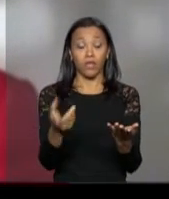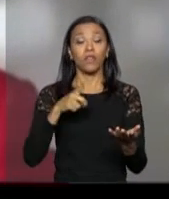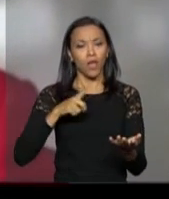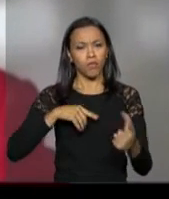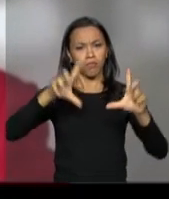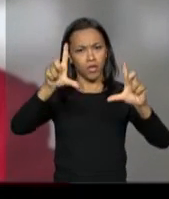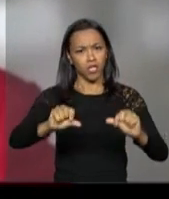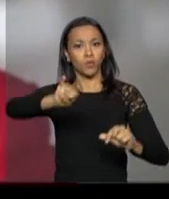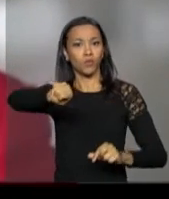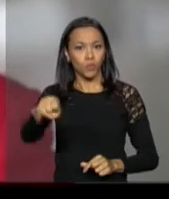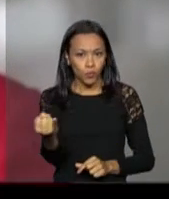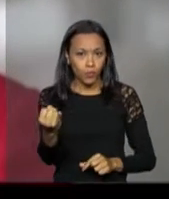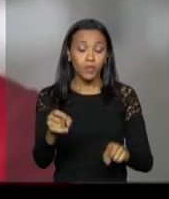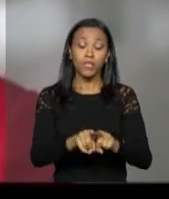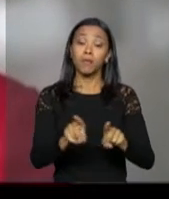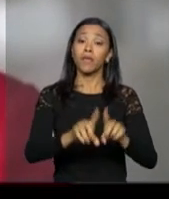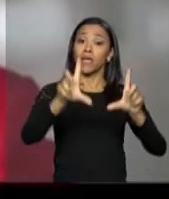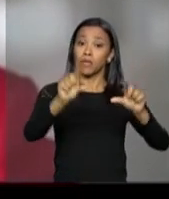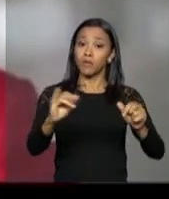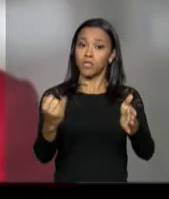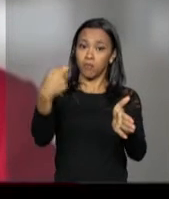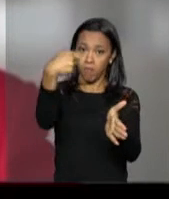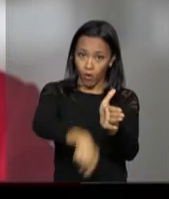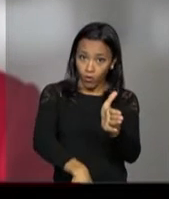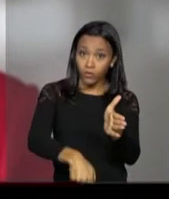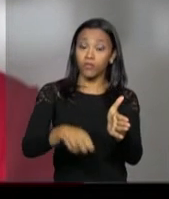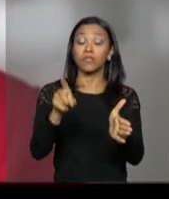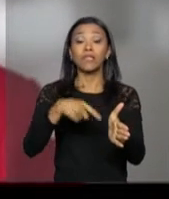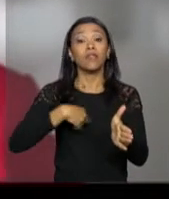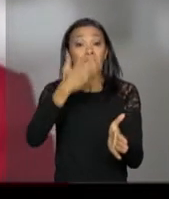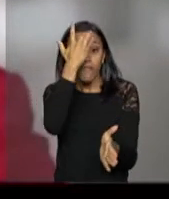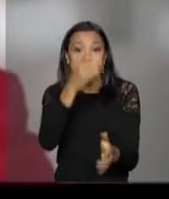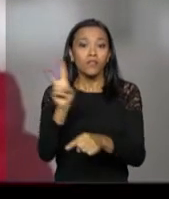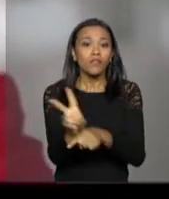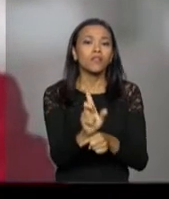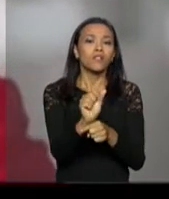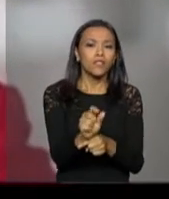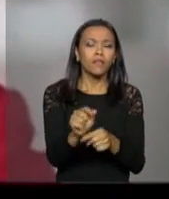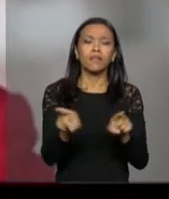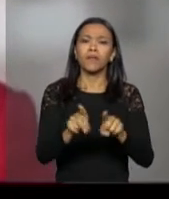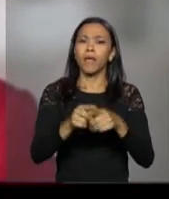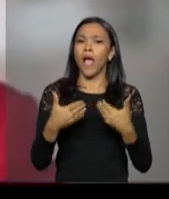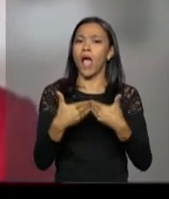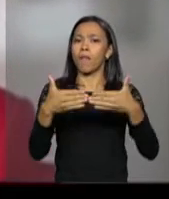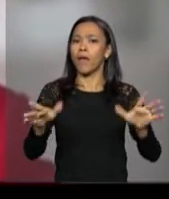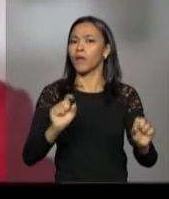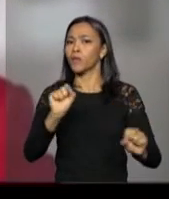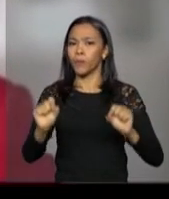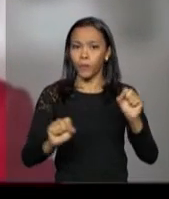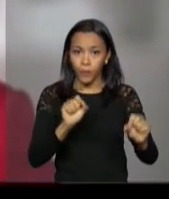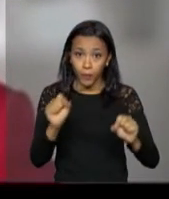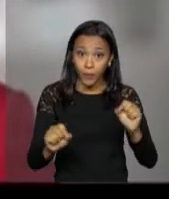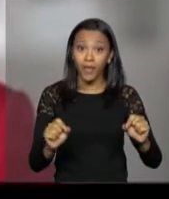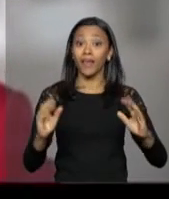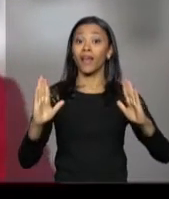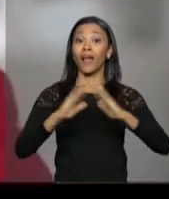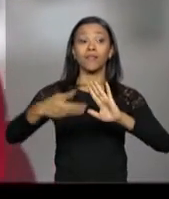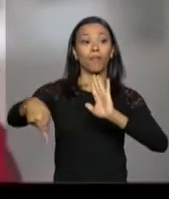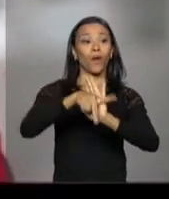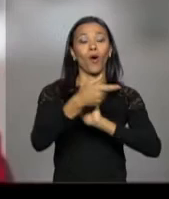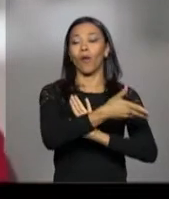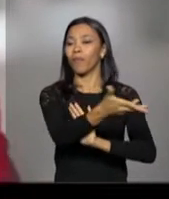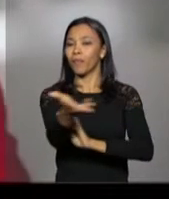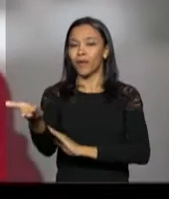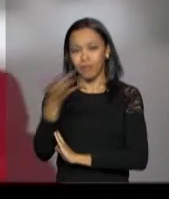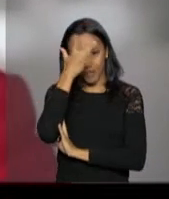baixado juros, reduzido impostos, facilitado o crédito e aberto, como nunca, as portas da casa própria para